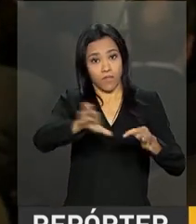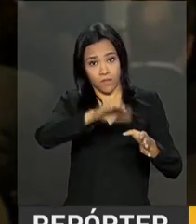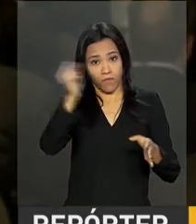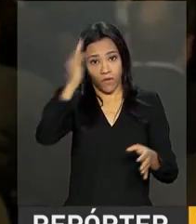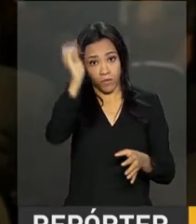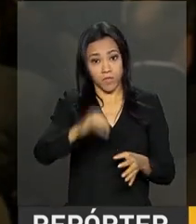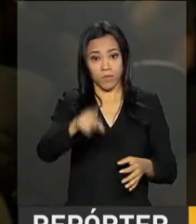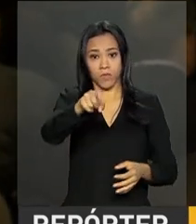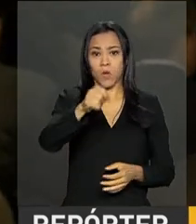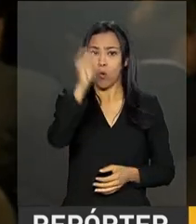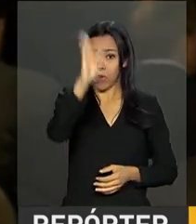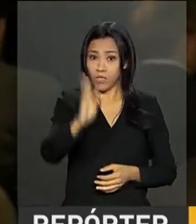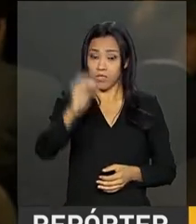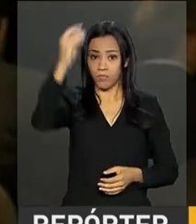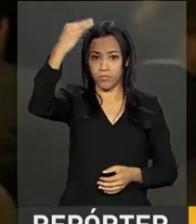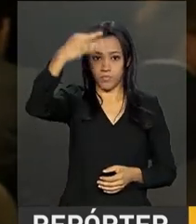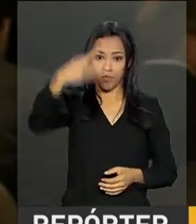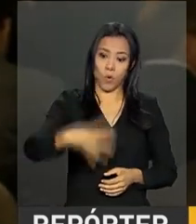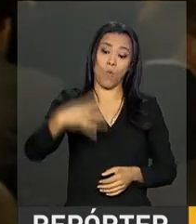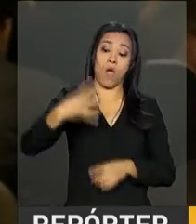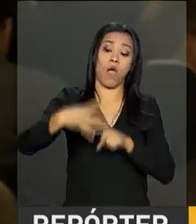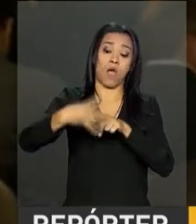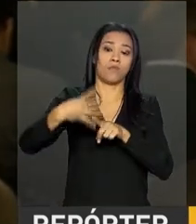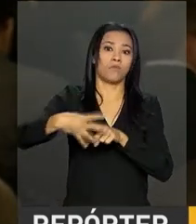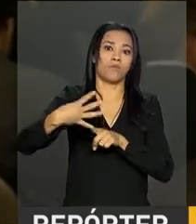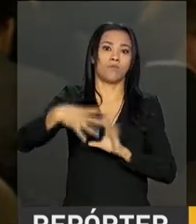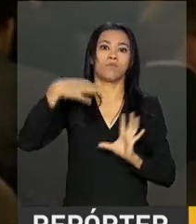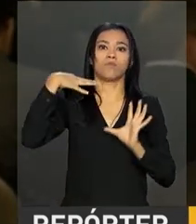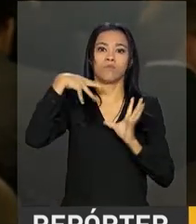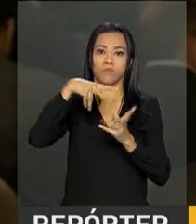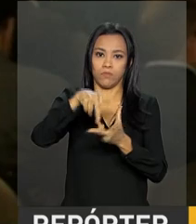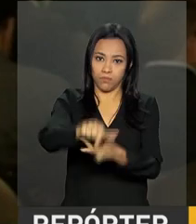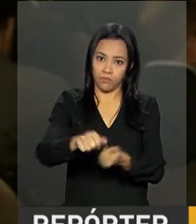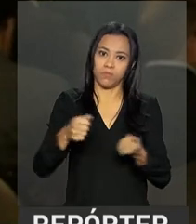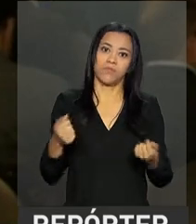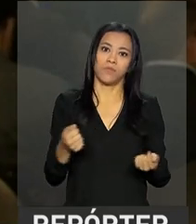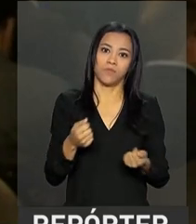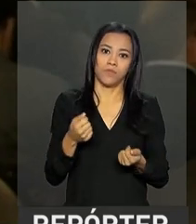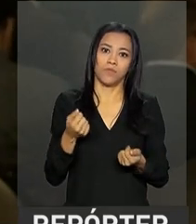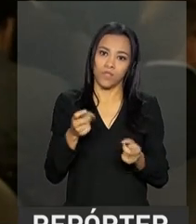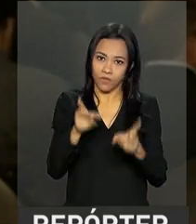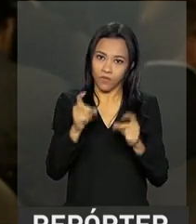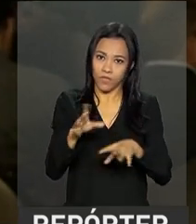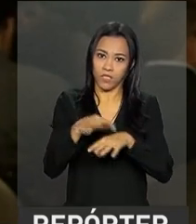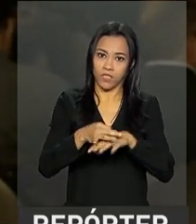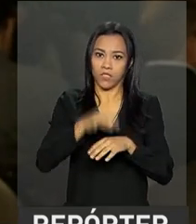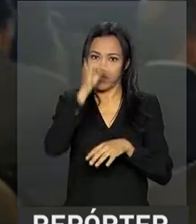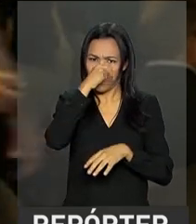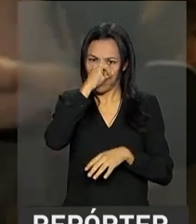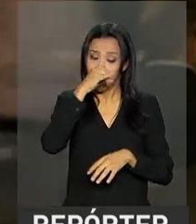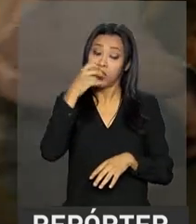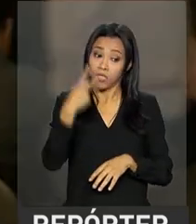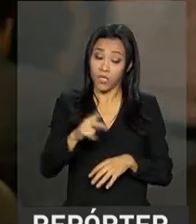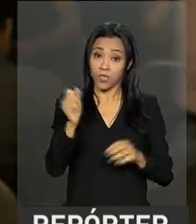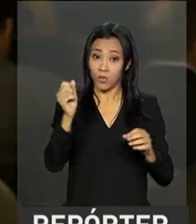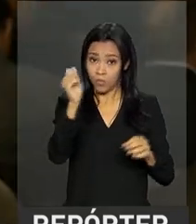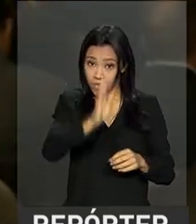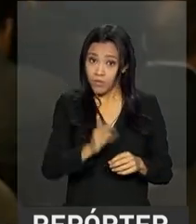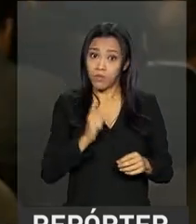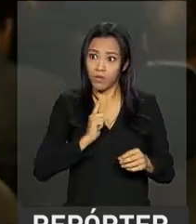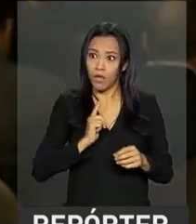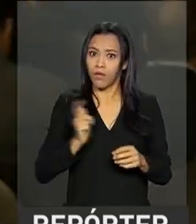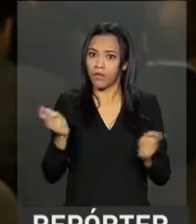quarto maior produtor de dois tipos de proteína e tem um mercado muito grande no brasil ea gente participa